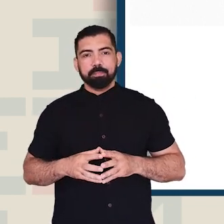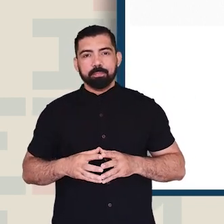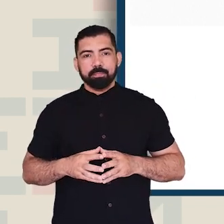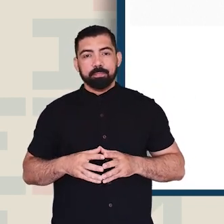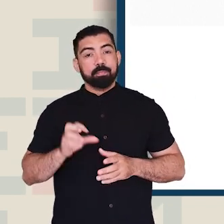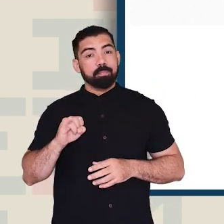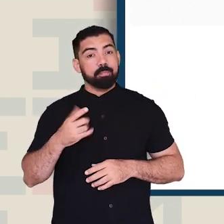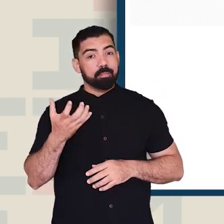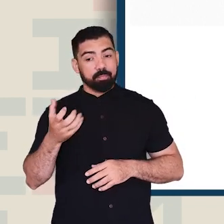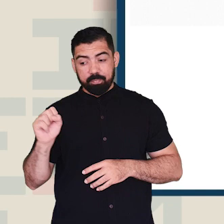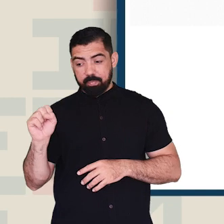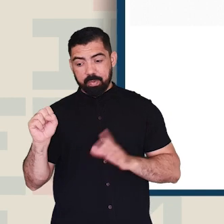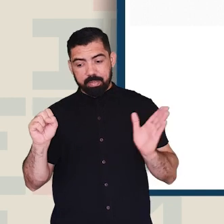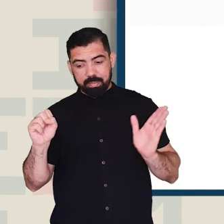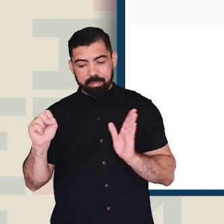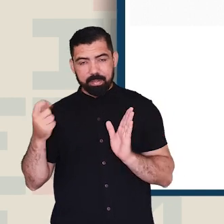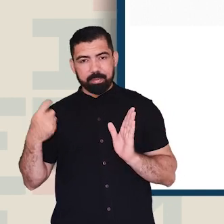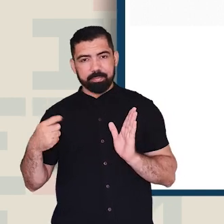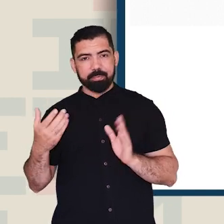fazer a oitava, eu vou para cá. Então...